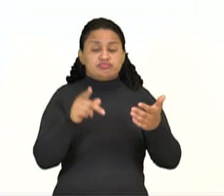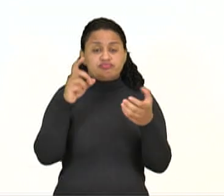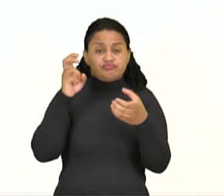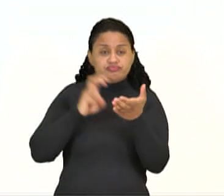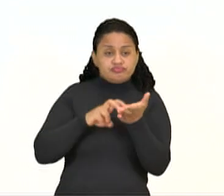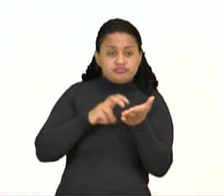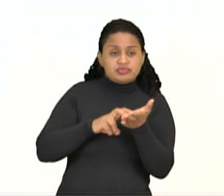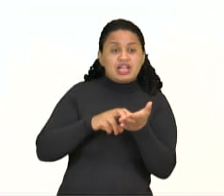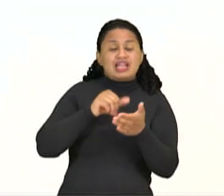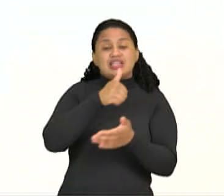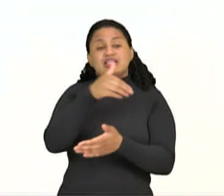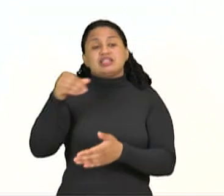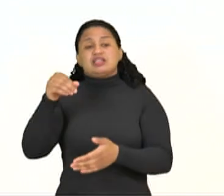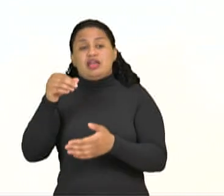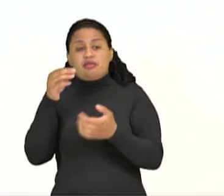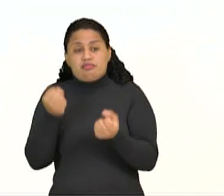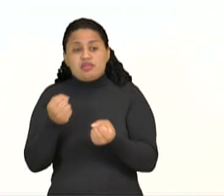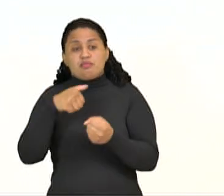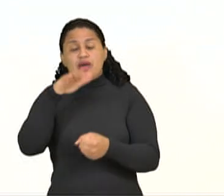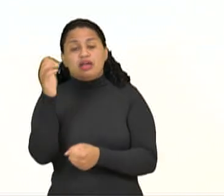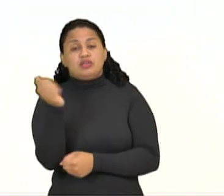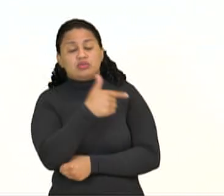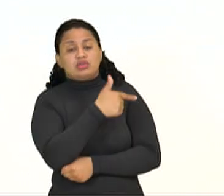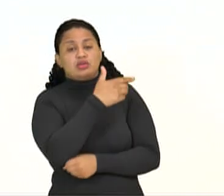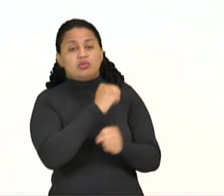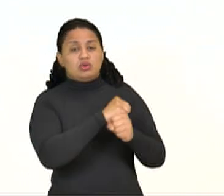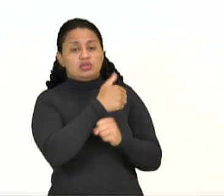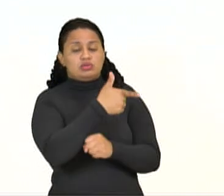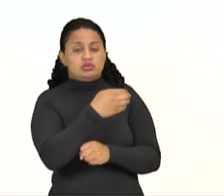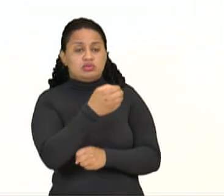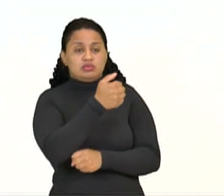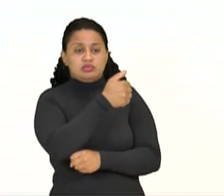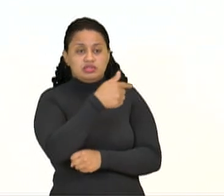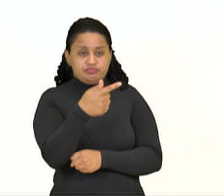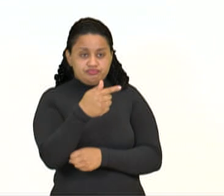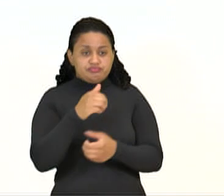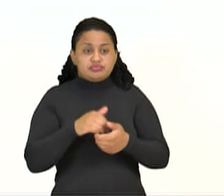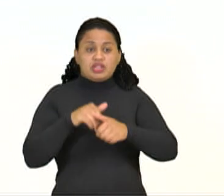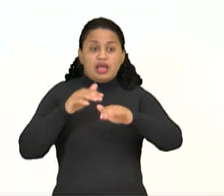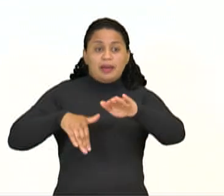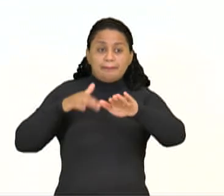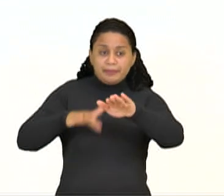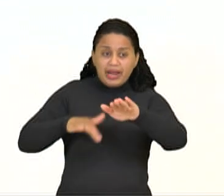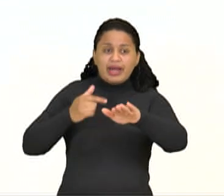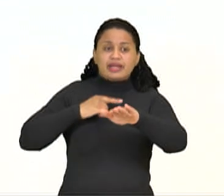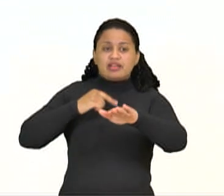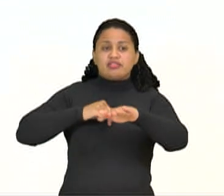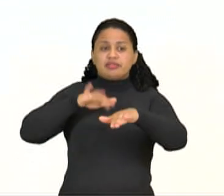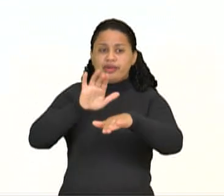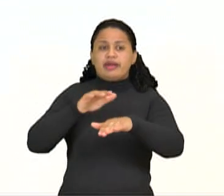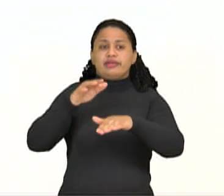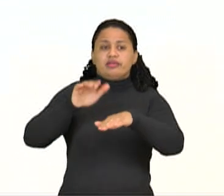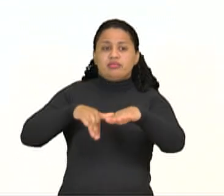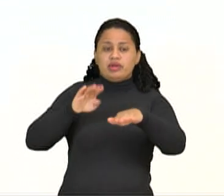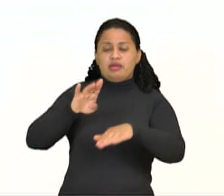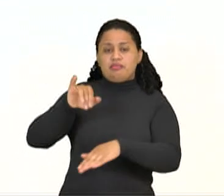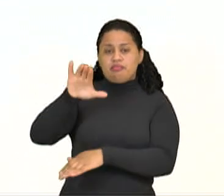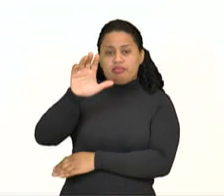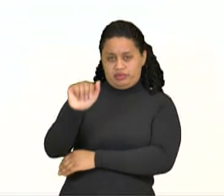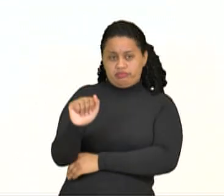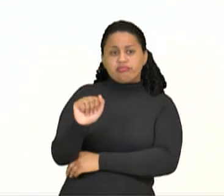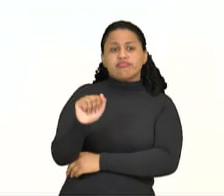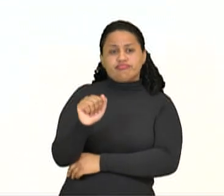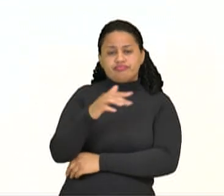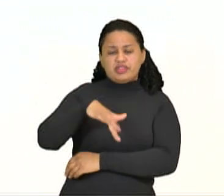2017. A praia carioca com o maior aumento da quantidade de lixo foi a da Bica, na Ilha do Governador,